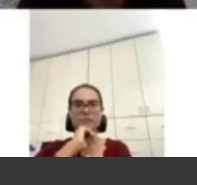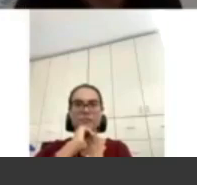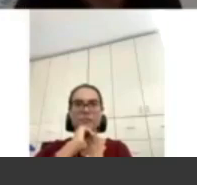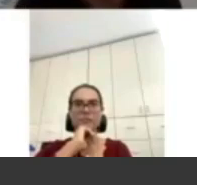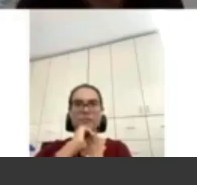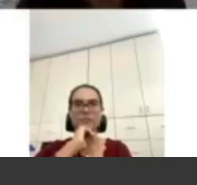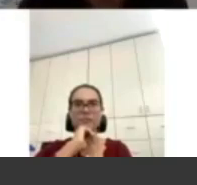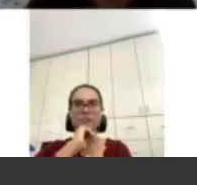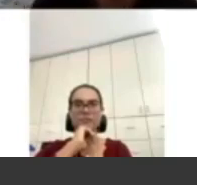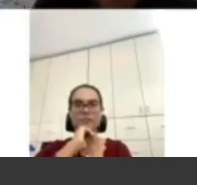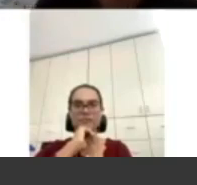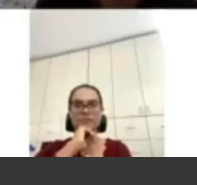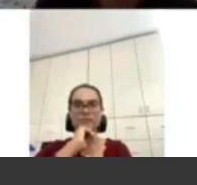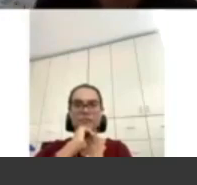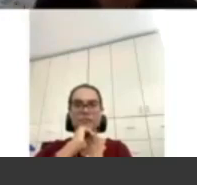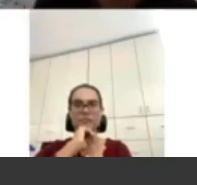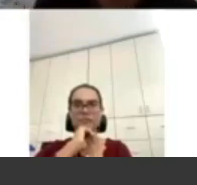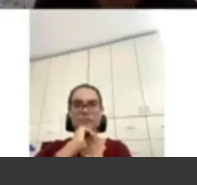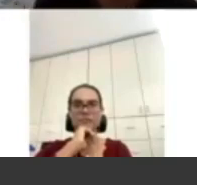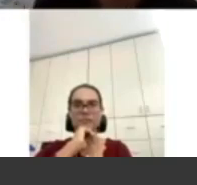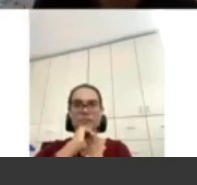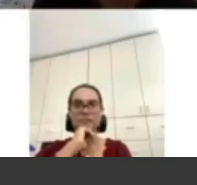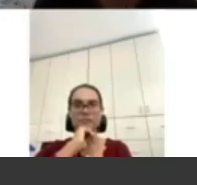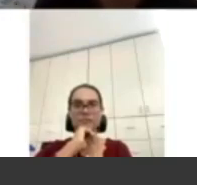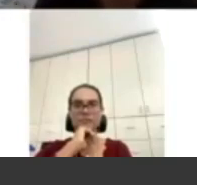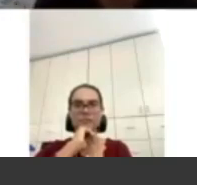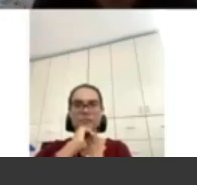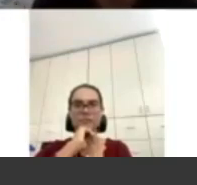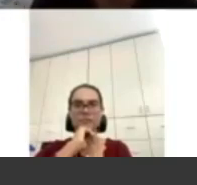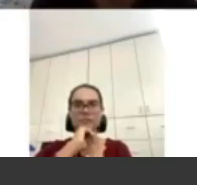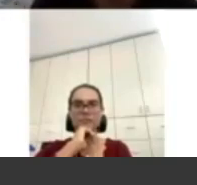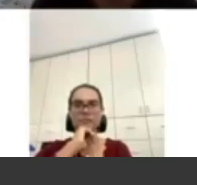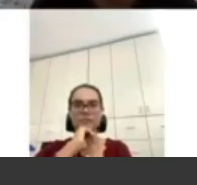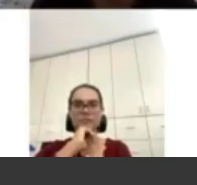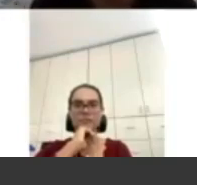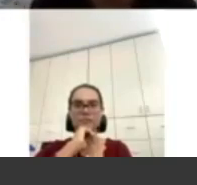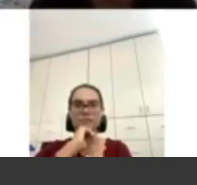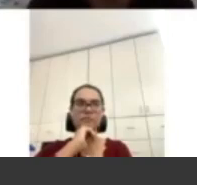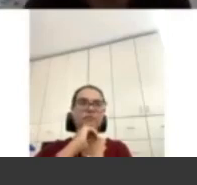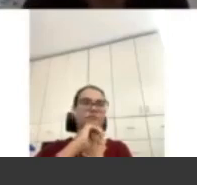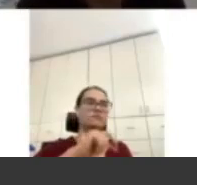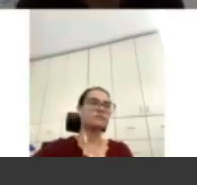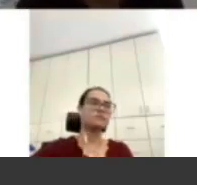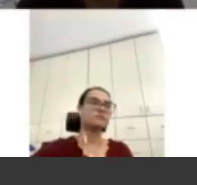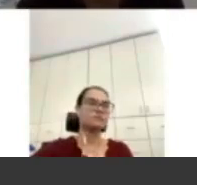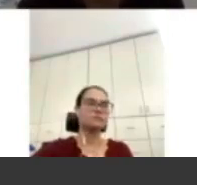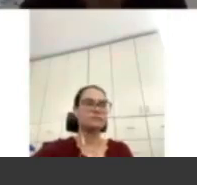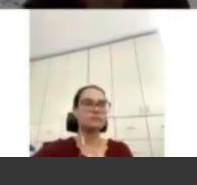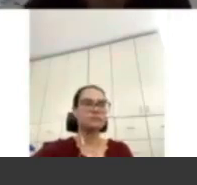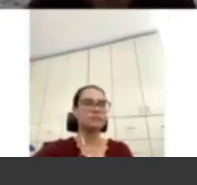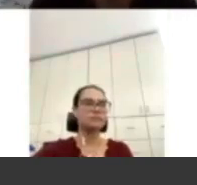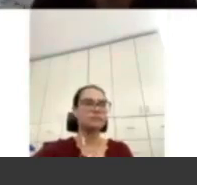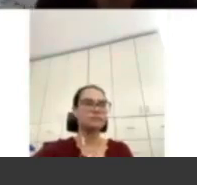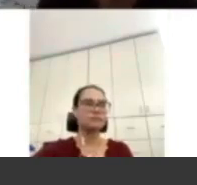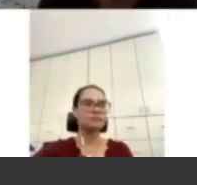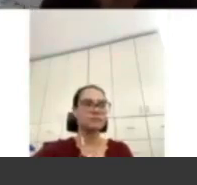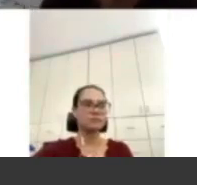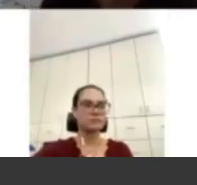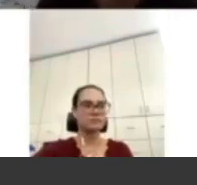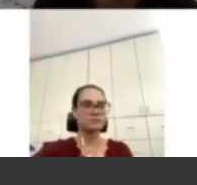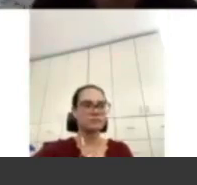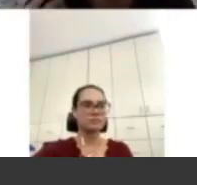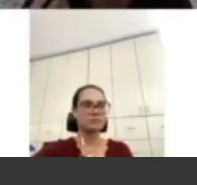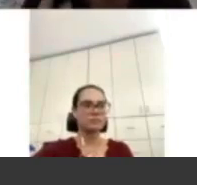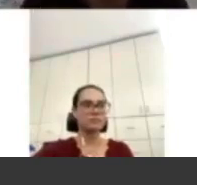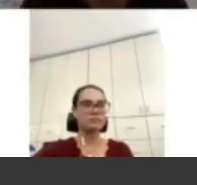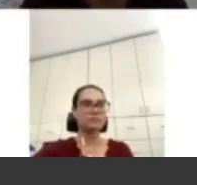uma área genital, eventualmente a paciente faz depilação da área, então a gente pode pensar nessa possibilidade também. E foi aventada a possibilidade de monkeypox